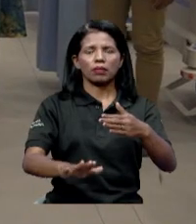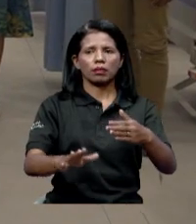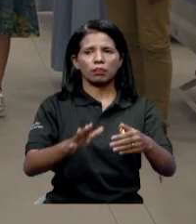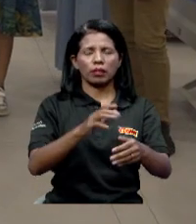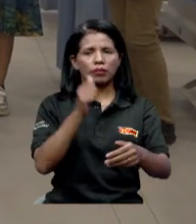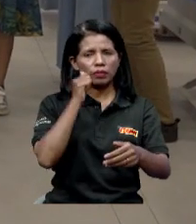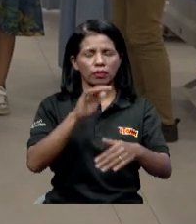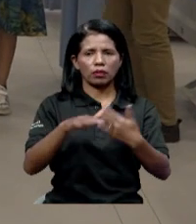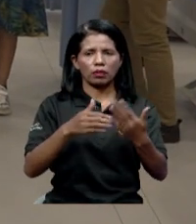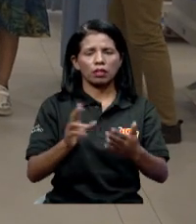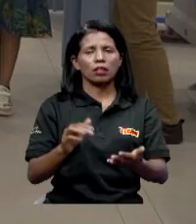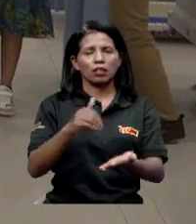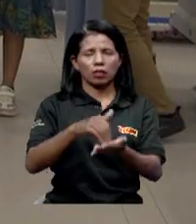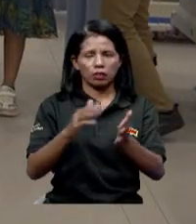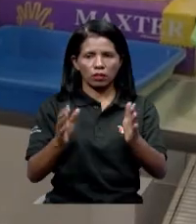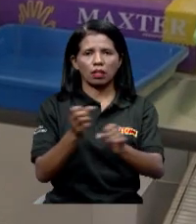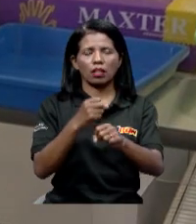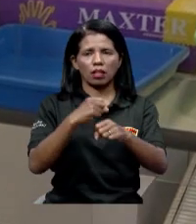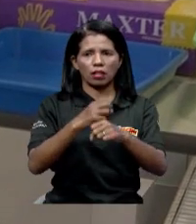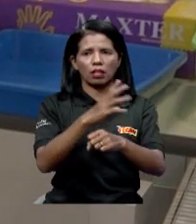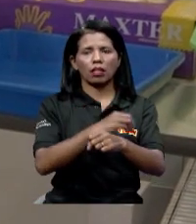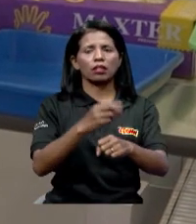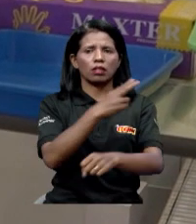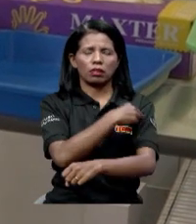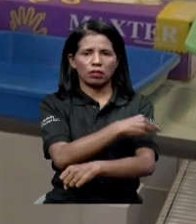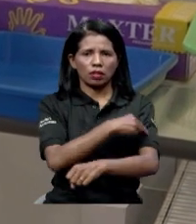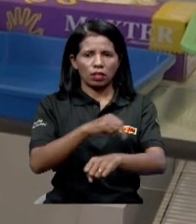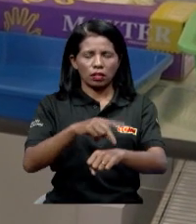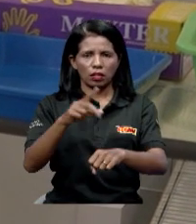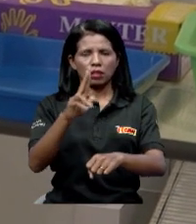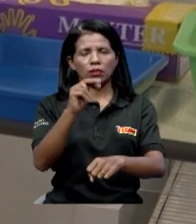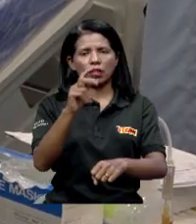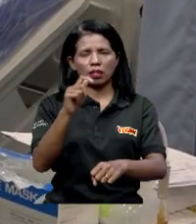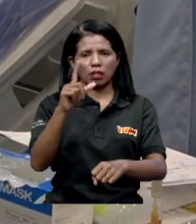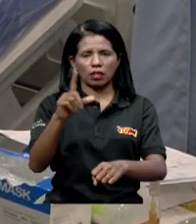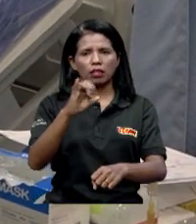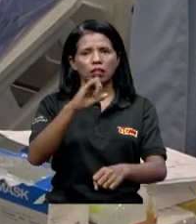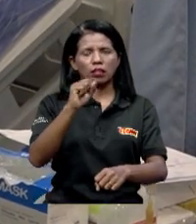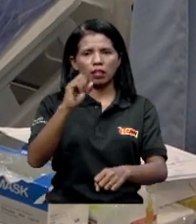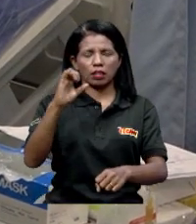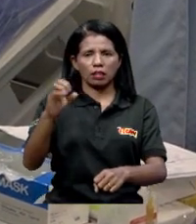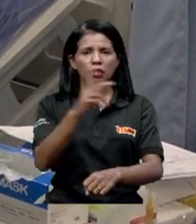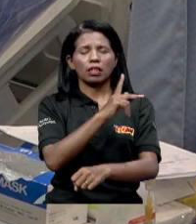Dadaun ne estudante universitário ne behalau estagiu i Hospital Nacional Weni Teli ITS